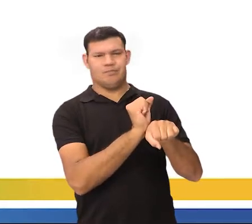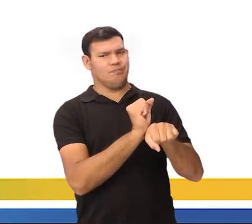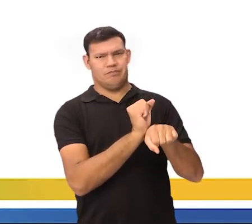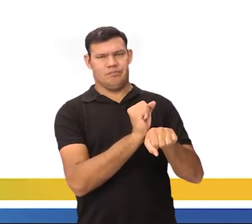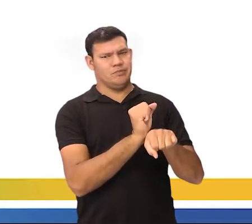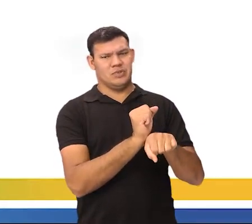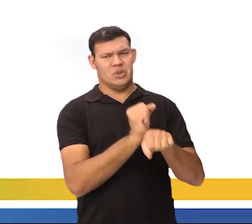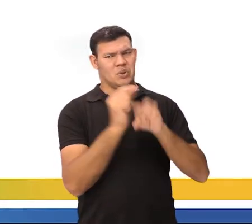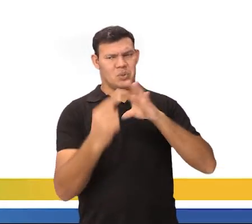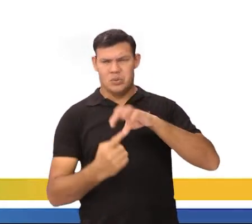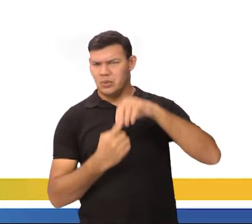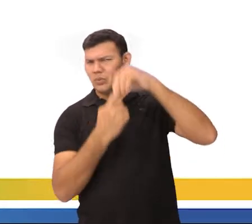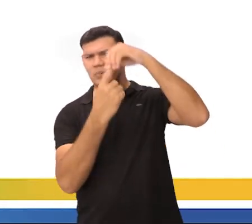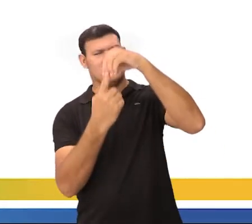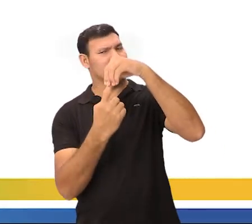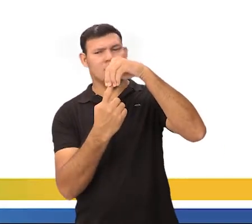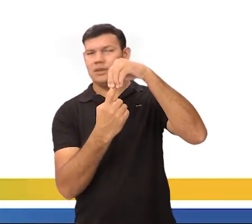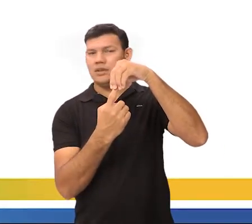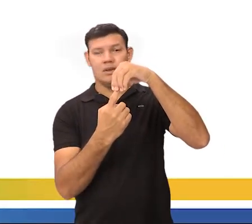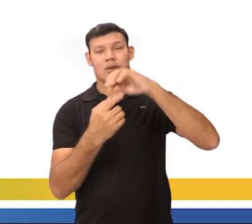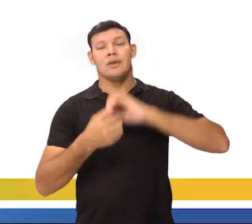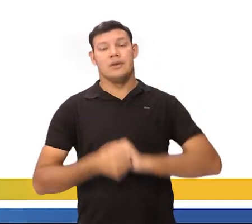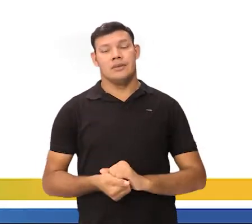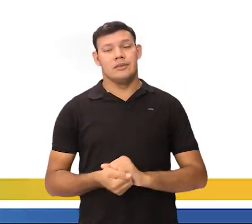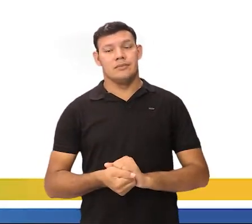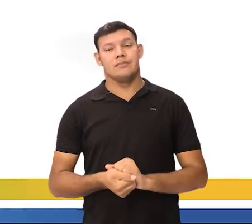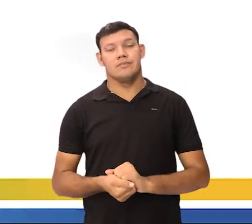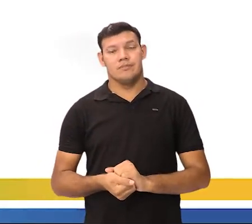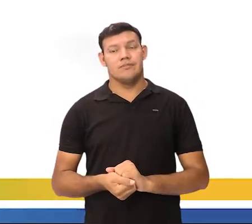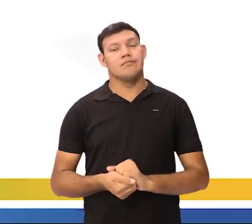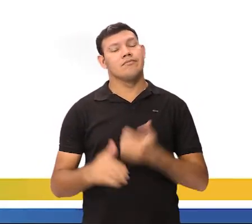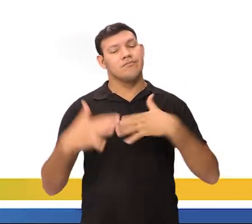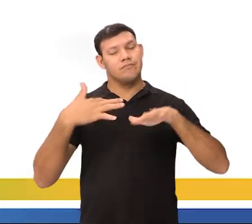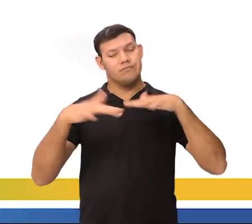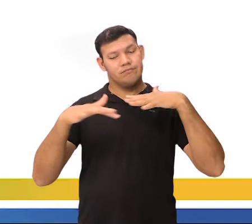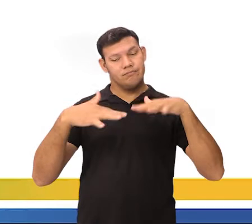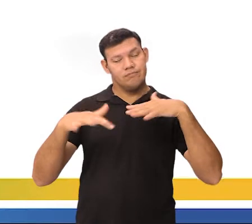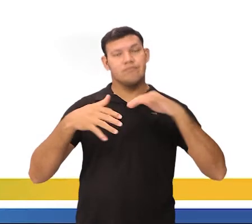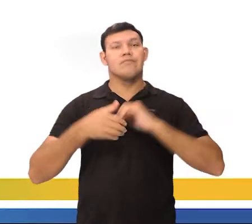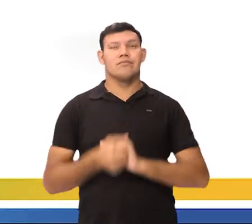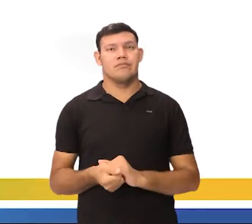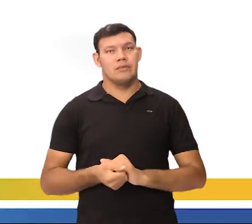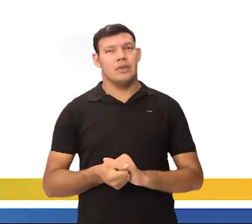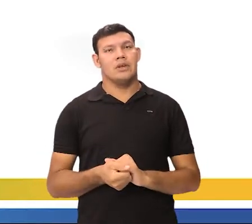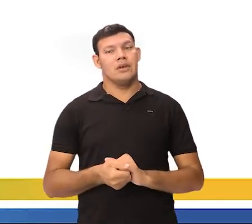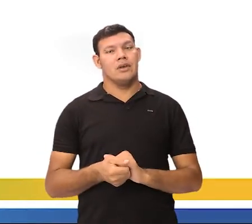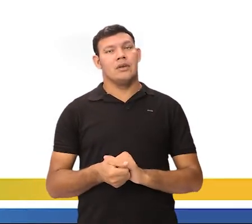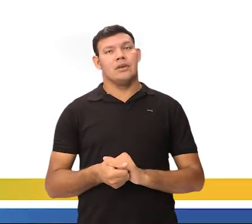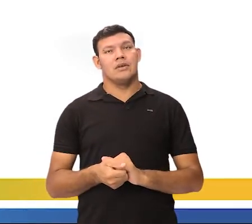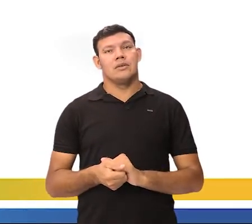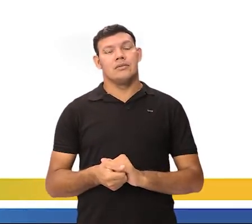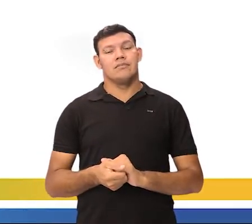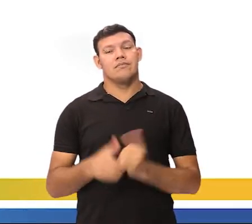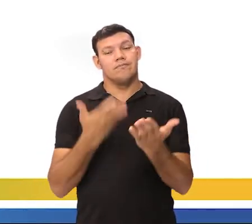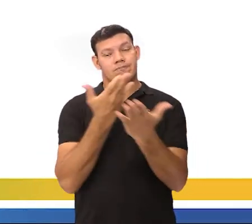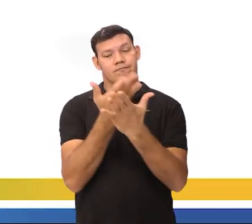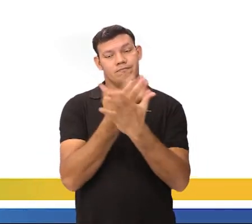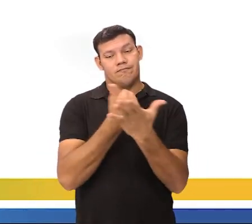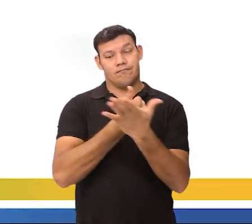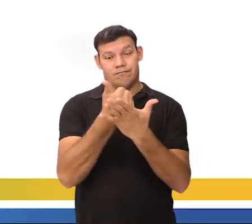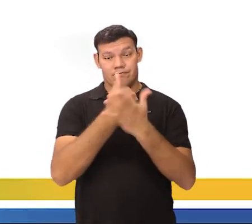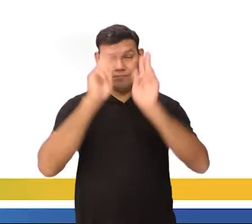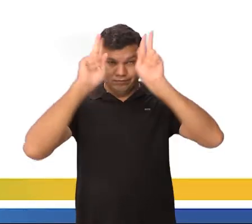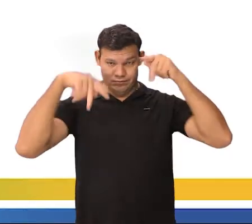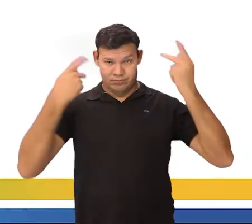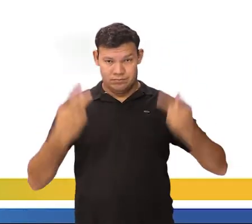coisa única e uma coisa que é parada em determinado período, ela é dinâmica. A história estuda a ação dos homens, então todas